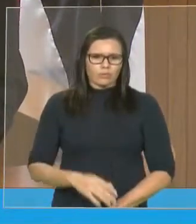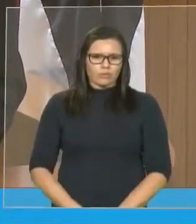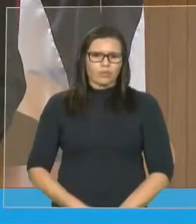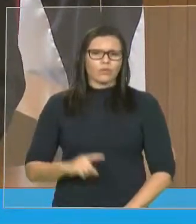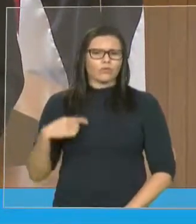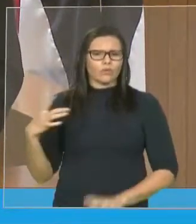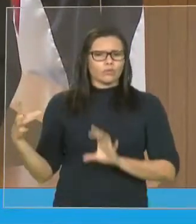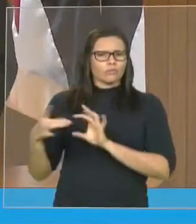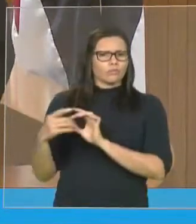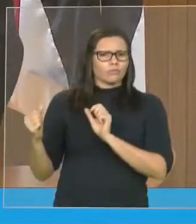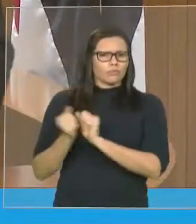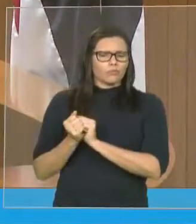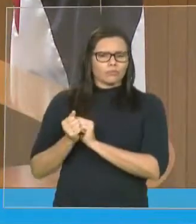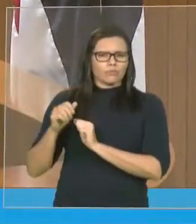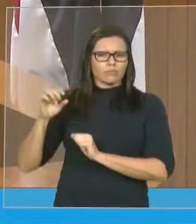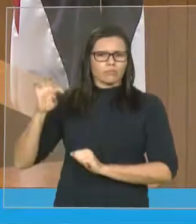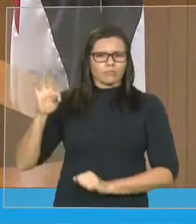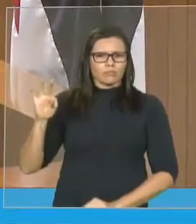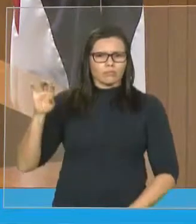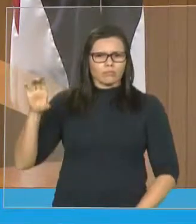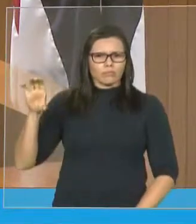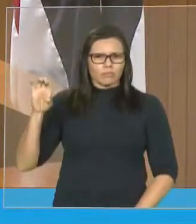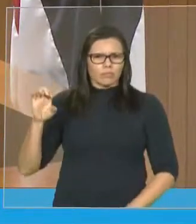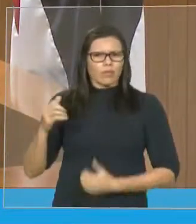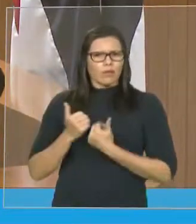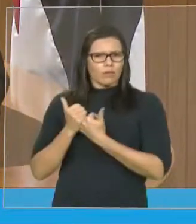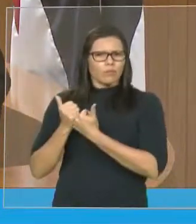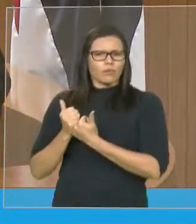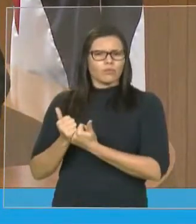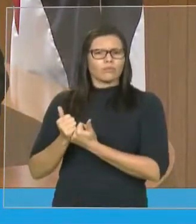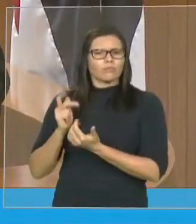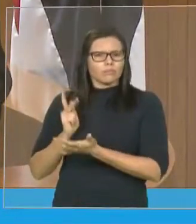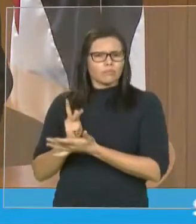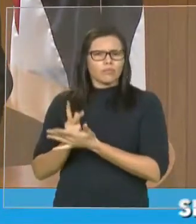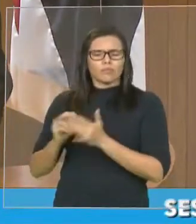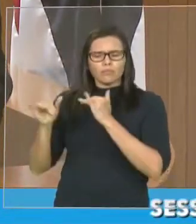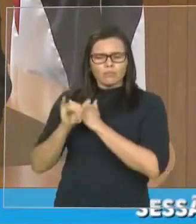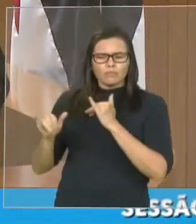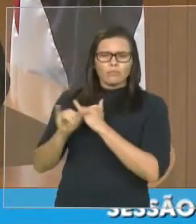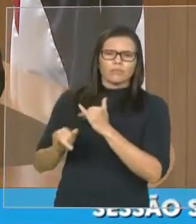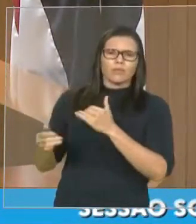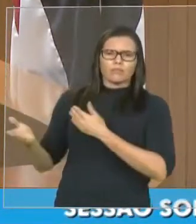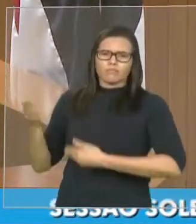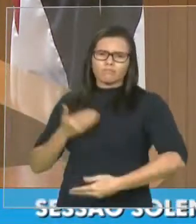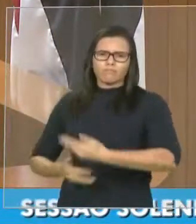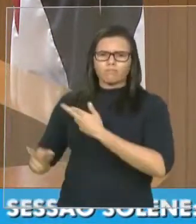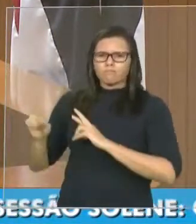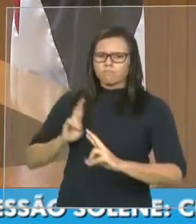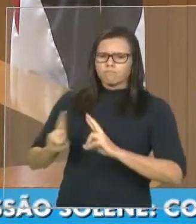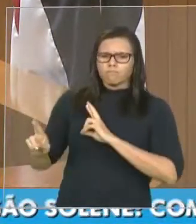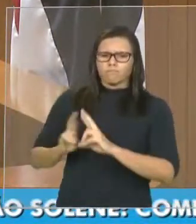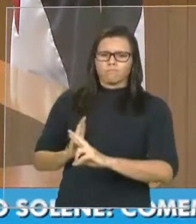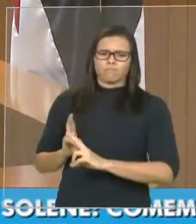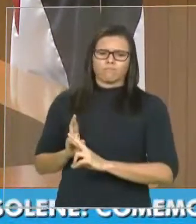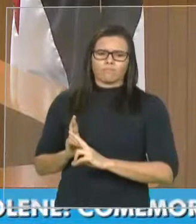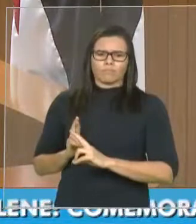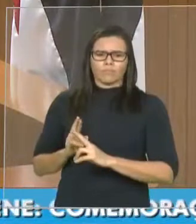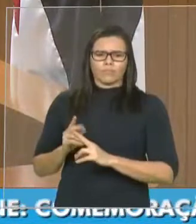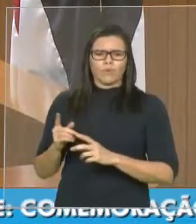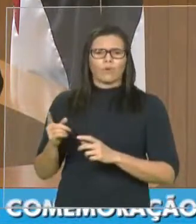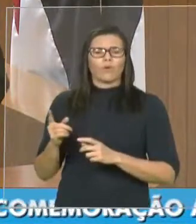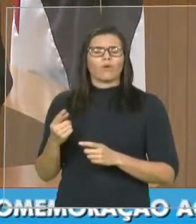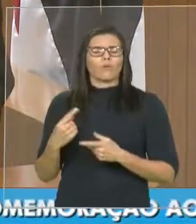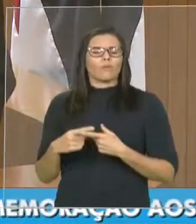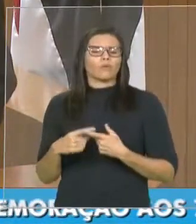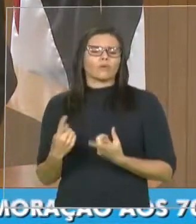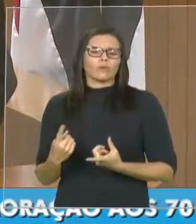de Contas. E muito mais que apoiadores, nós somos, de fato, uma extensão, uma longa mão do Tribunal de Contas na administração do Estado. O que o Tribunal de